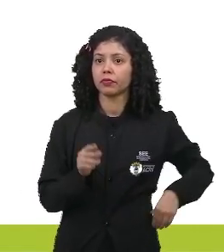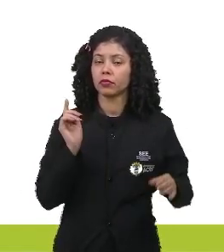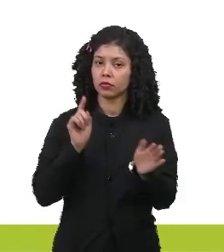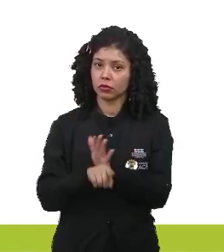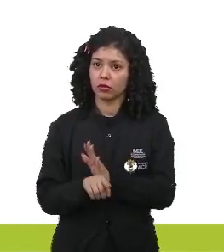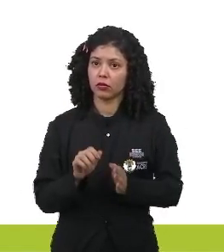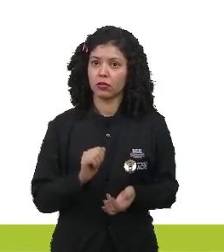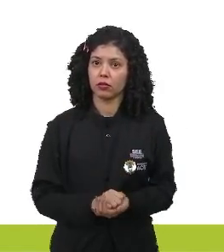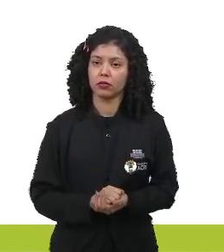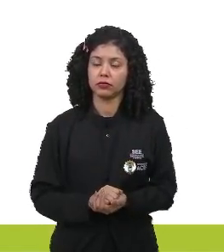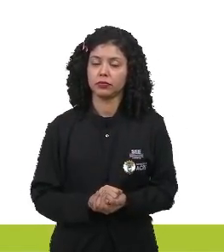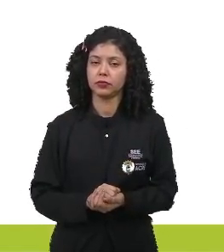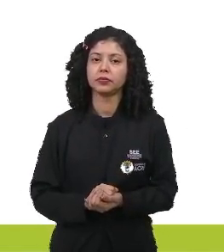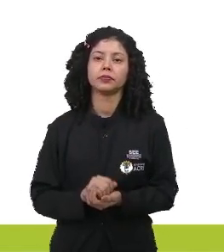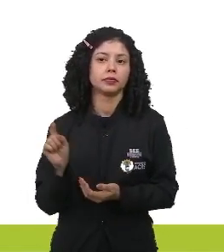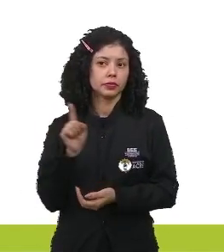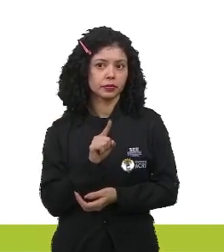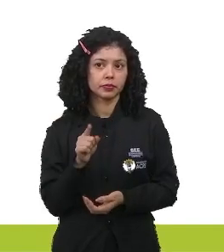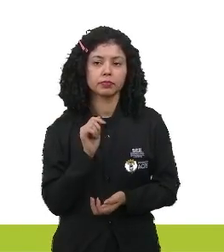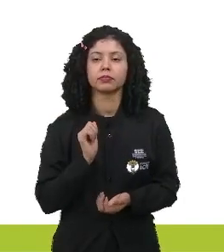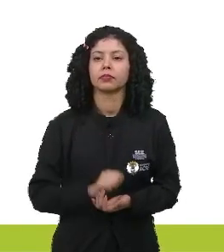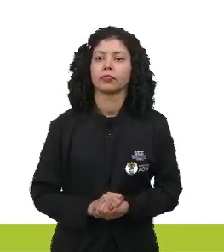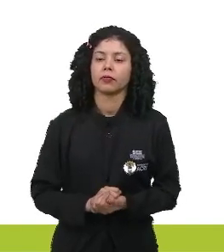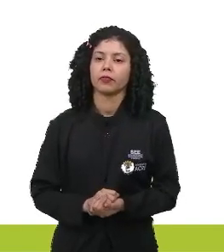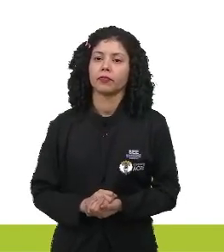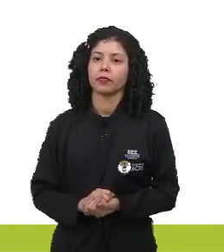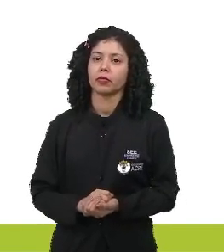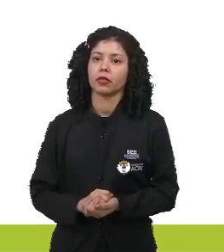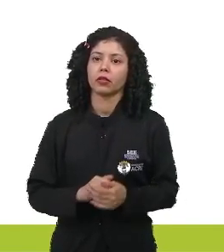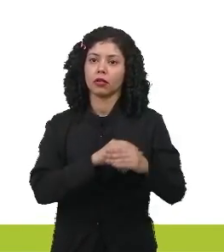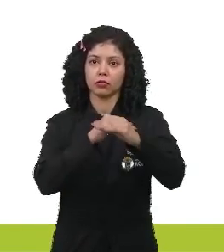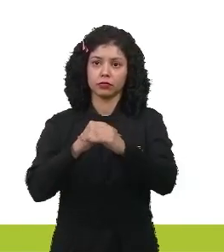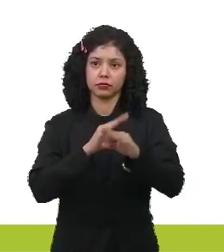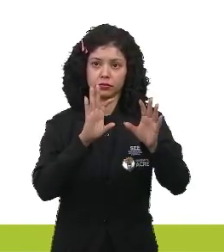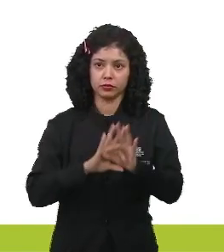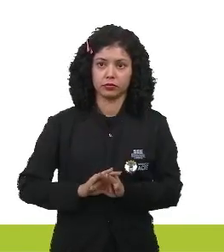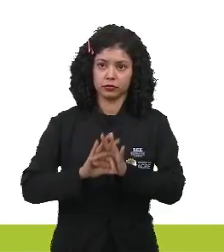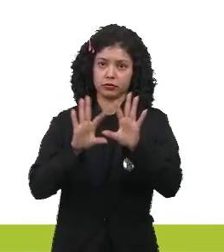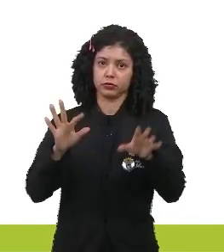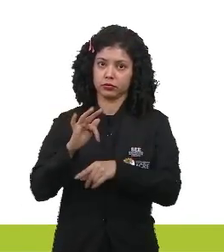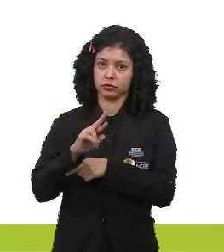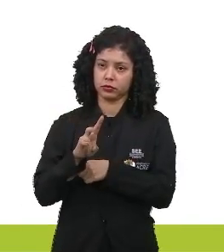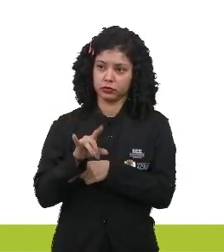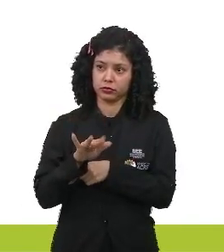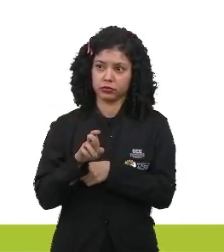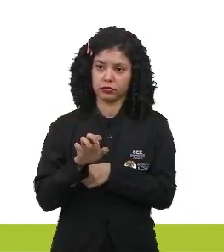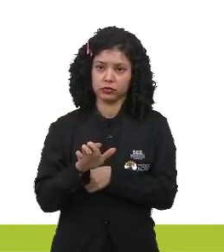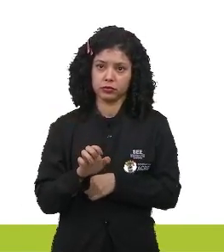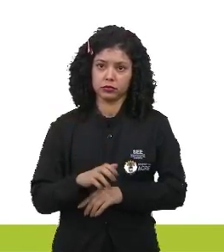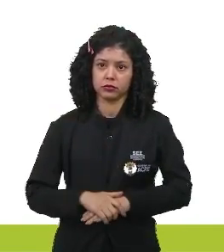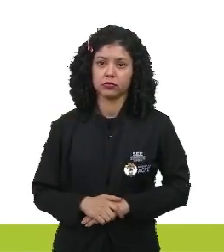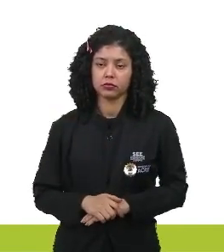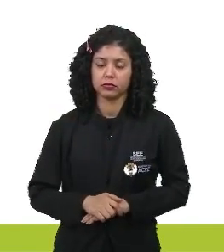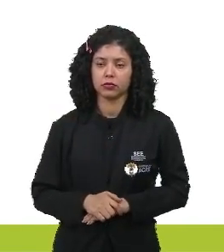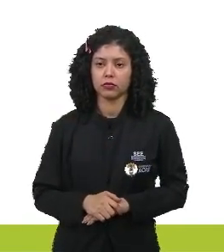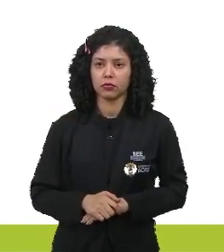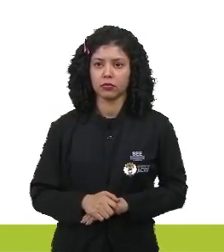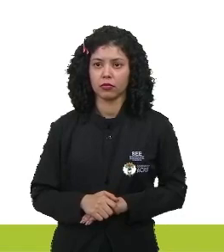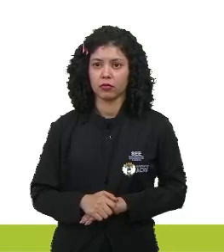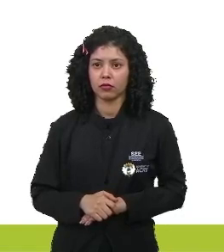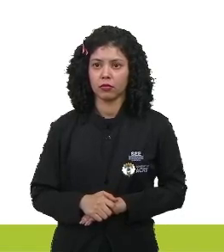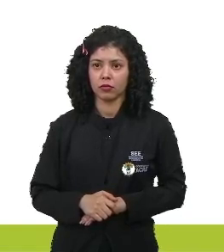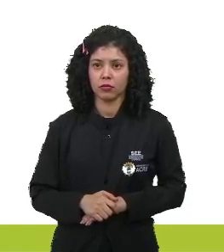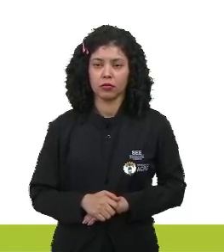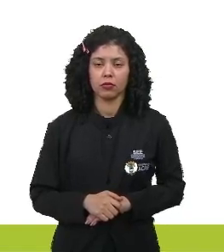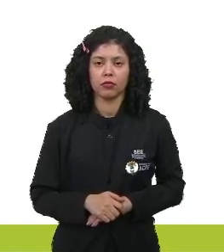sobre Thomas Robs não é então letra B igualdade liberdade e fraternidade o lema